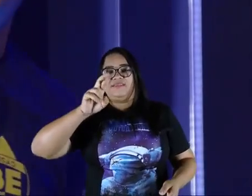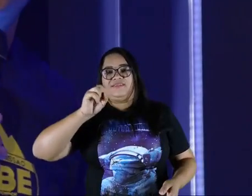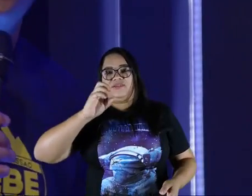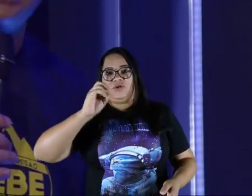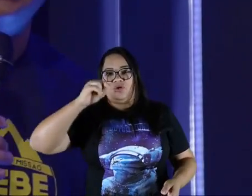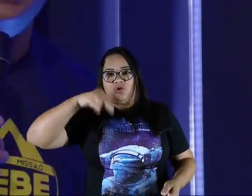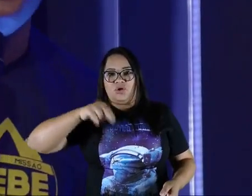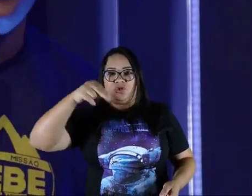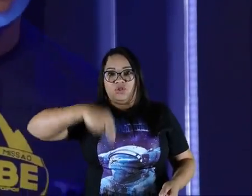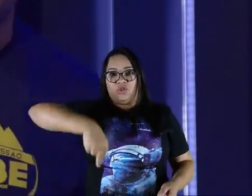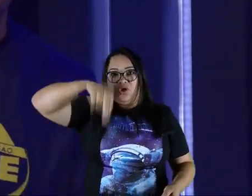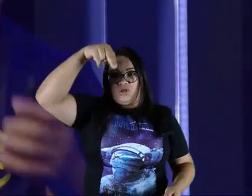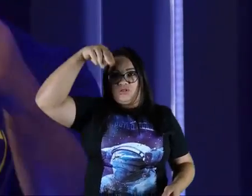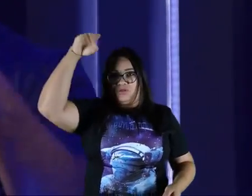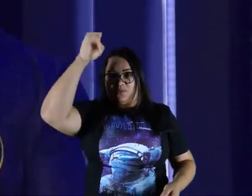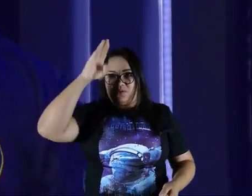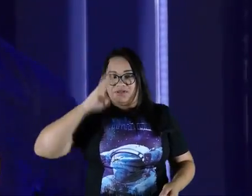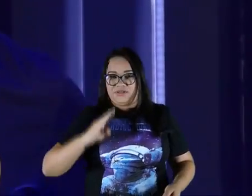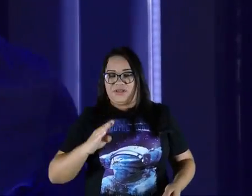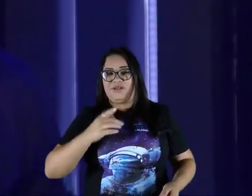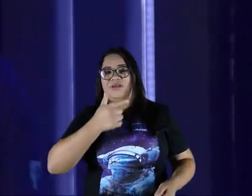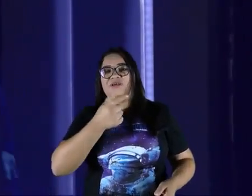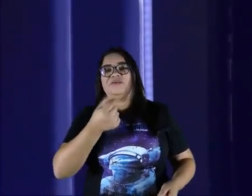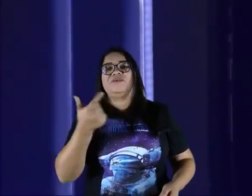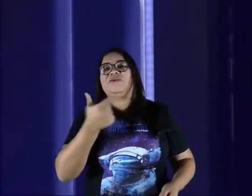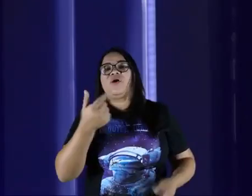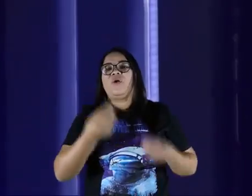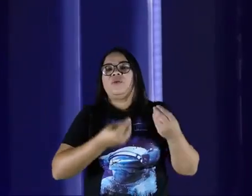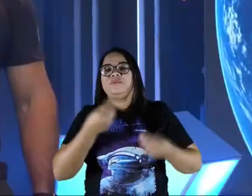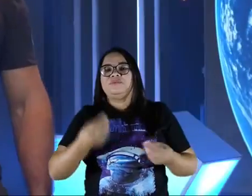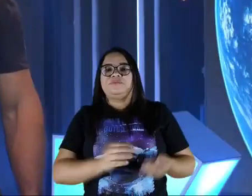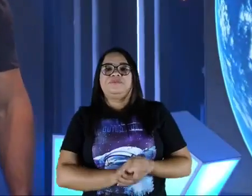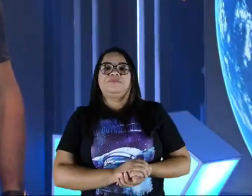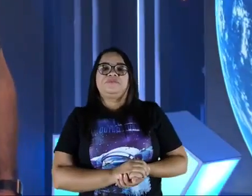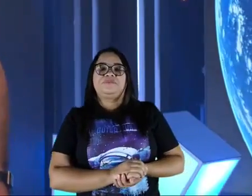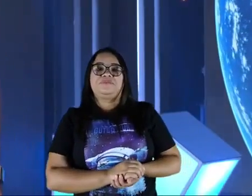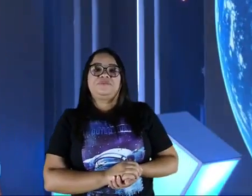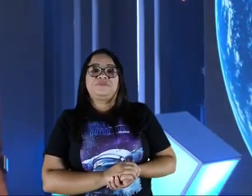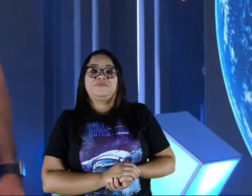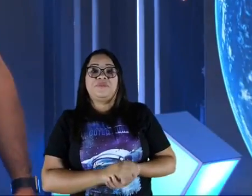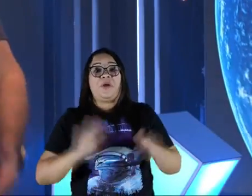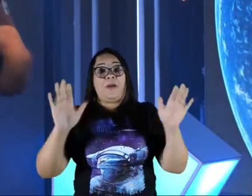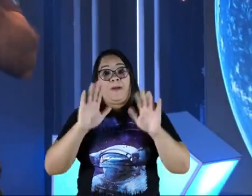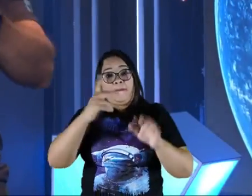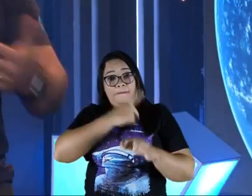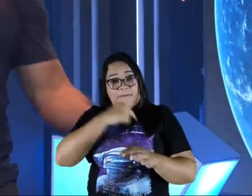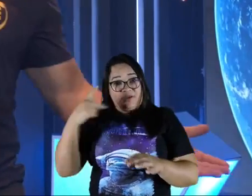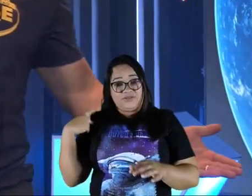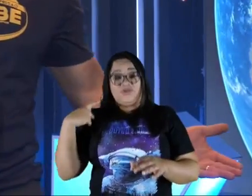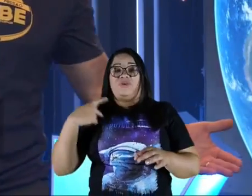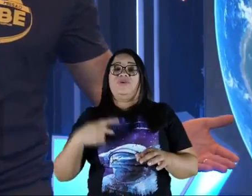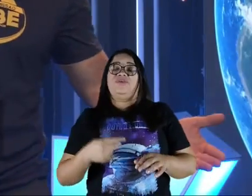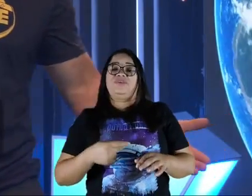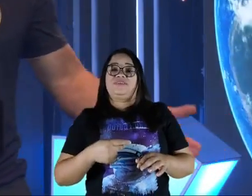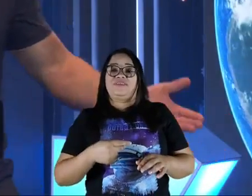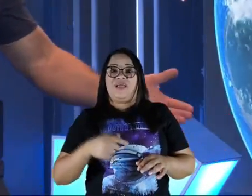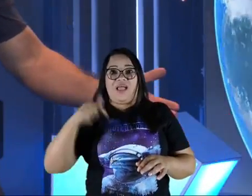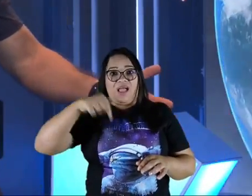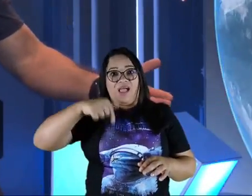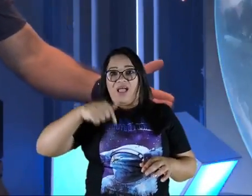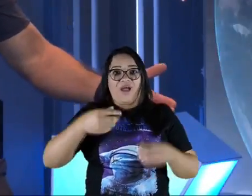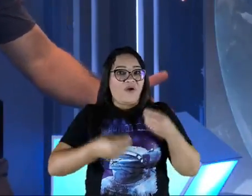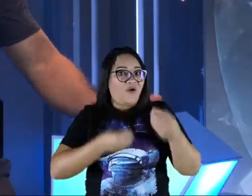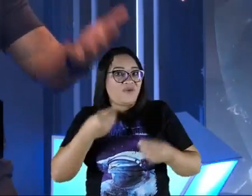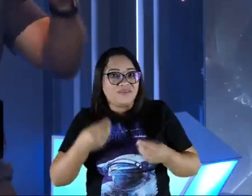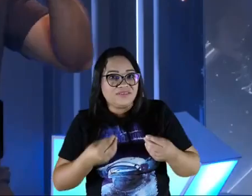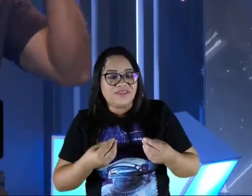no norte do Brasil, com Caleb 2022. Fala, pastor Campitelli, aqui na Unob, como é que a